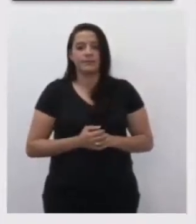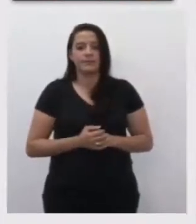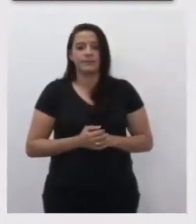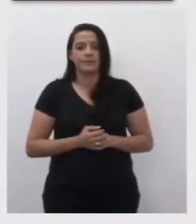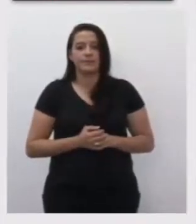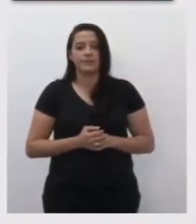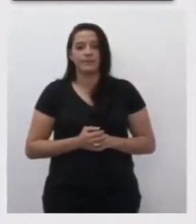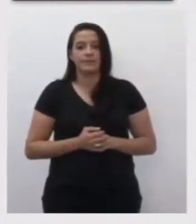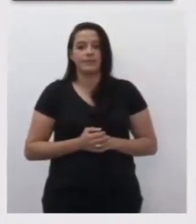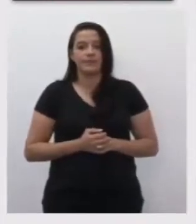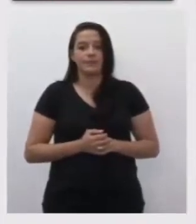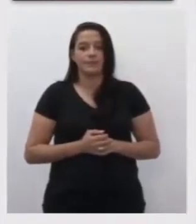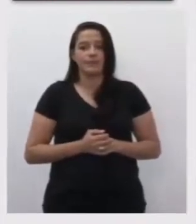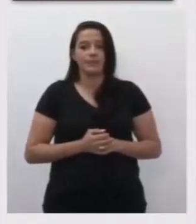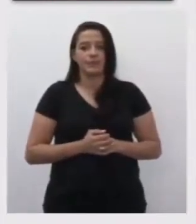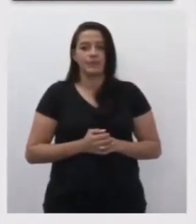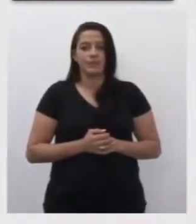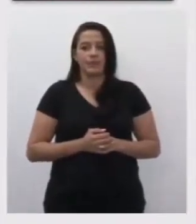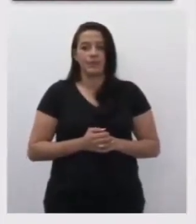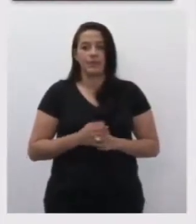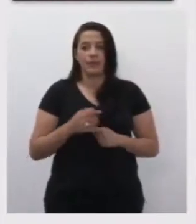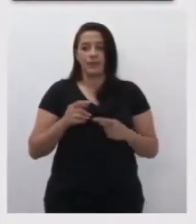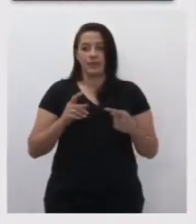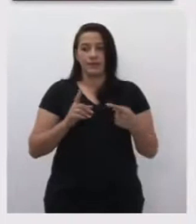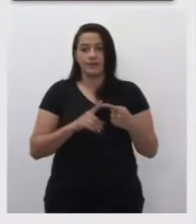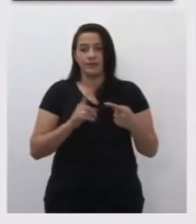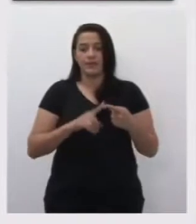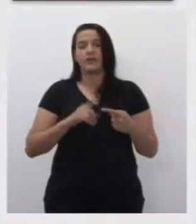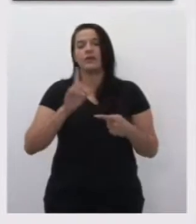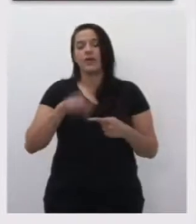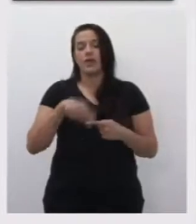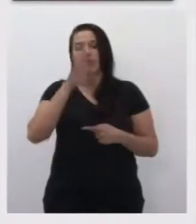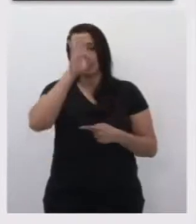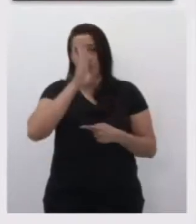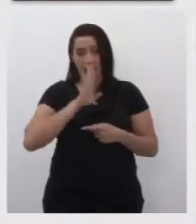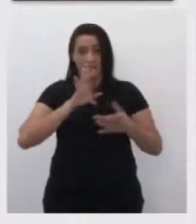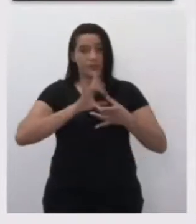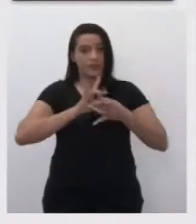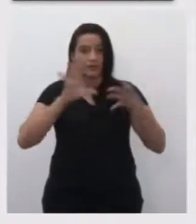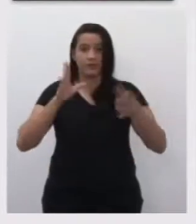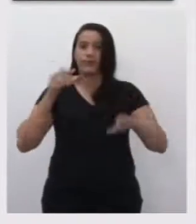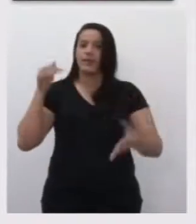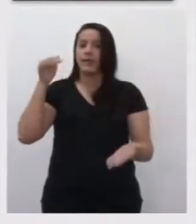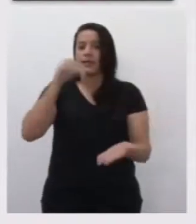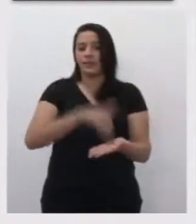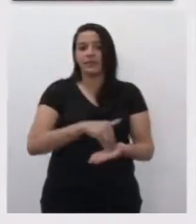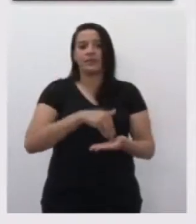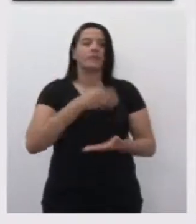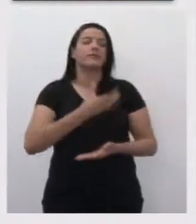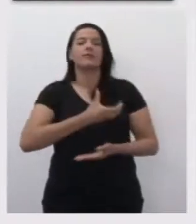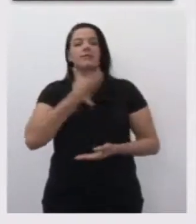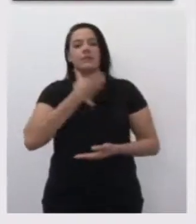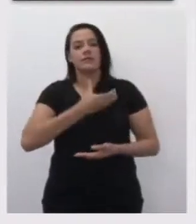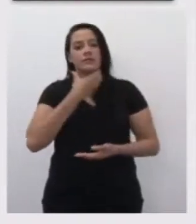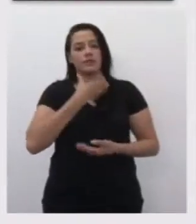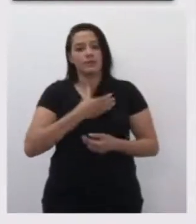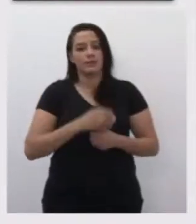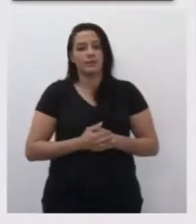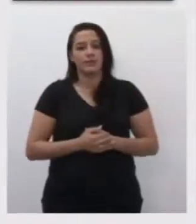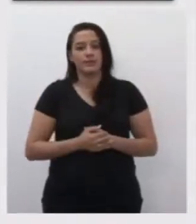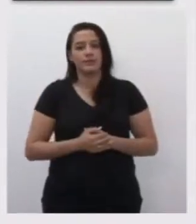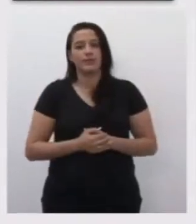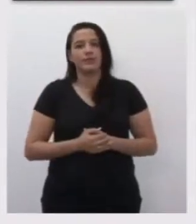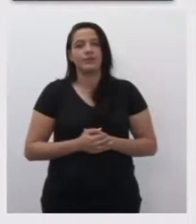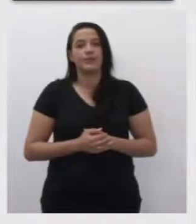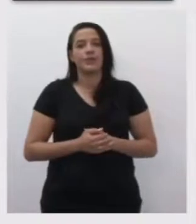Ótimas perguntas. Então, o número mais importante, é gratuito, sim, tá? Até dezembro. Então, a gente renovou o nosso